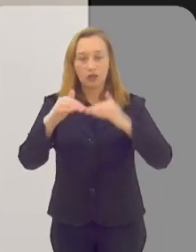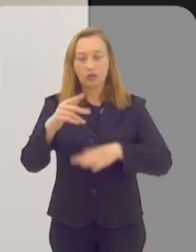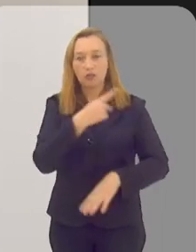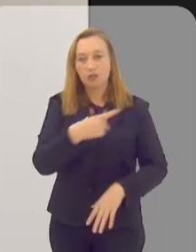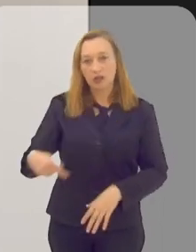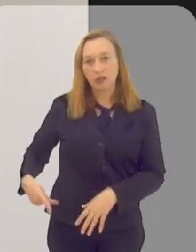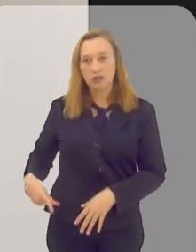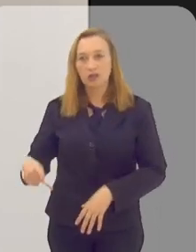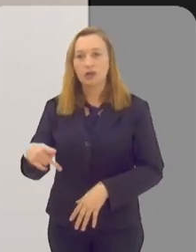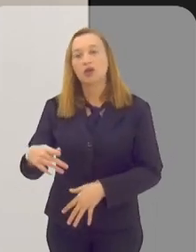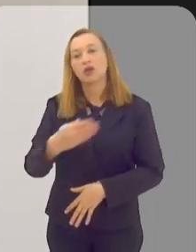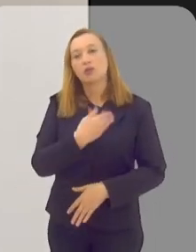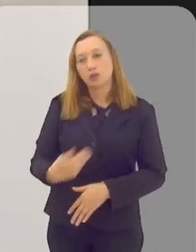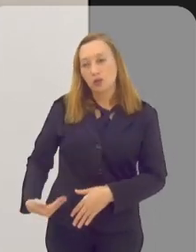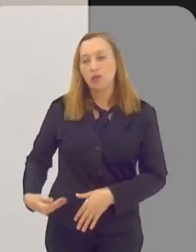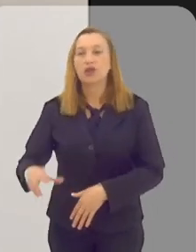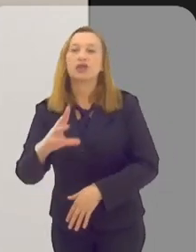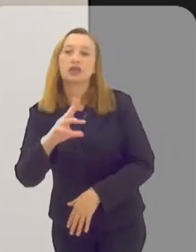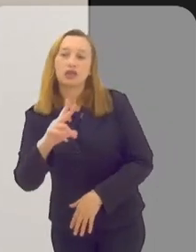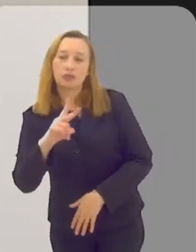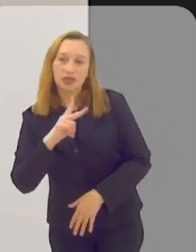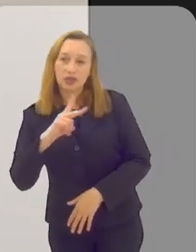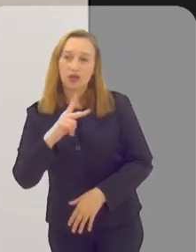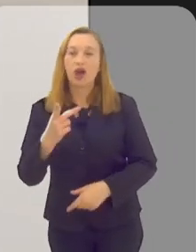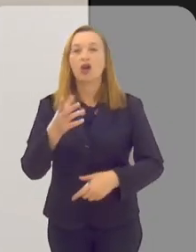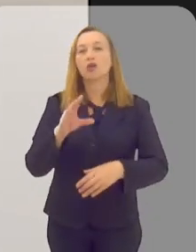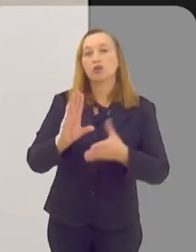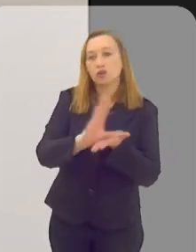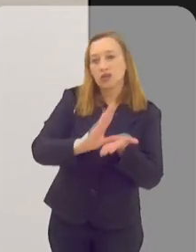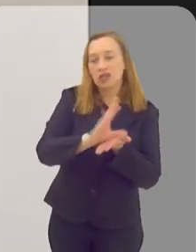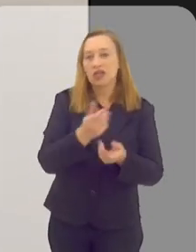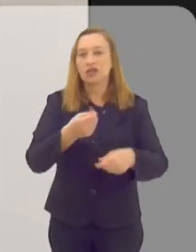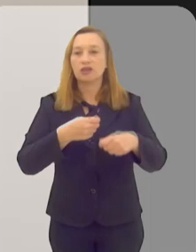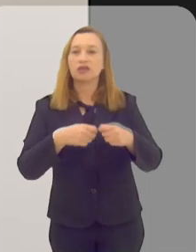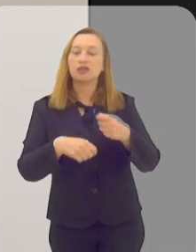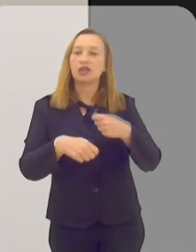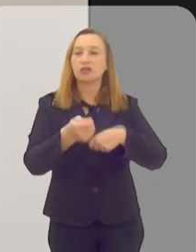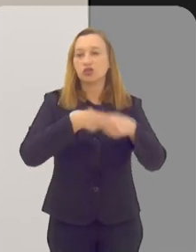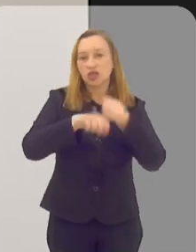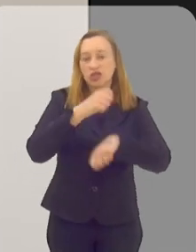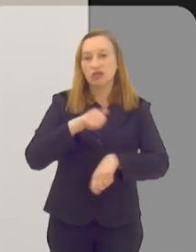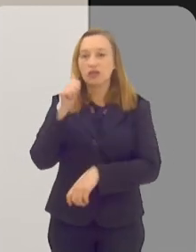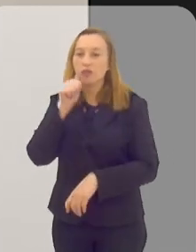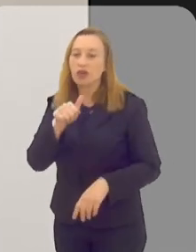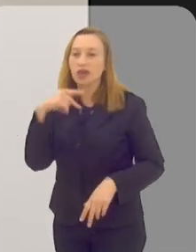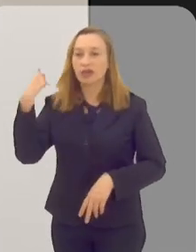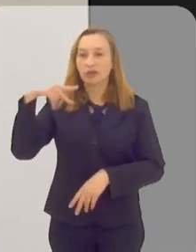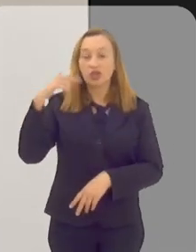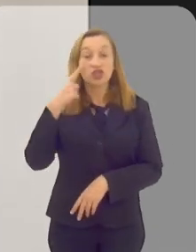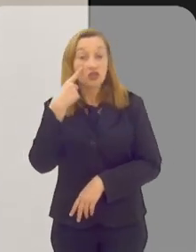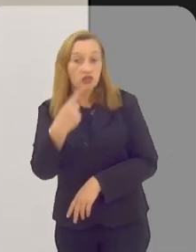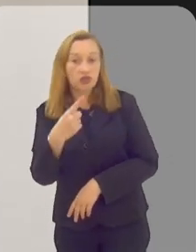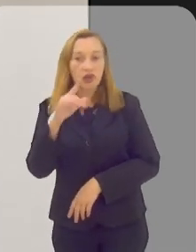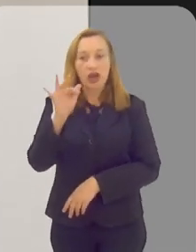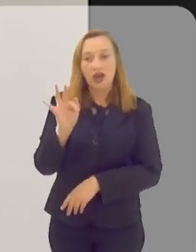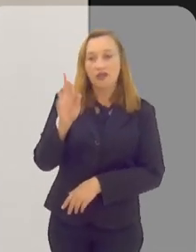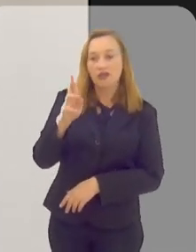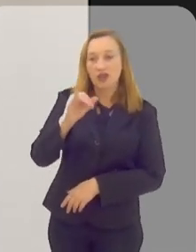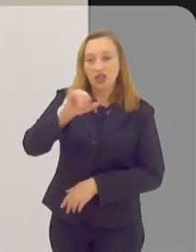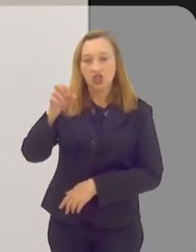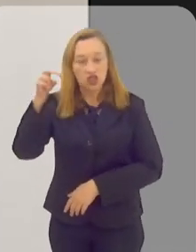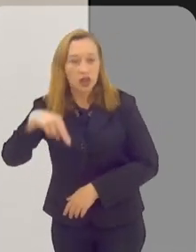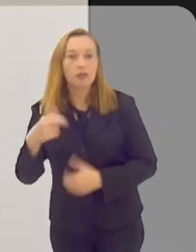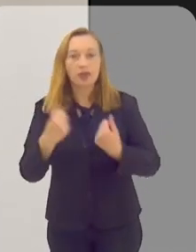administração pública e privada. Aí a gente está falando dos conselhos de administração e das mulheres na política. Então, a gente viu que a Firjan